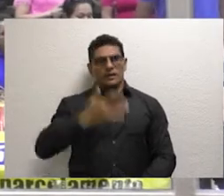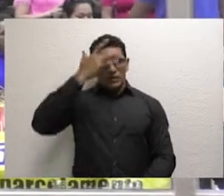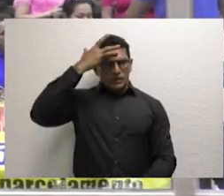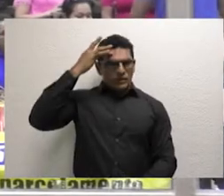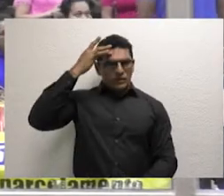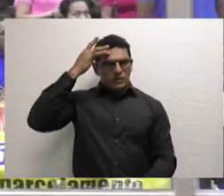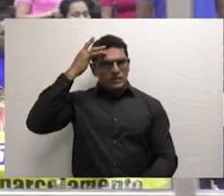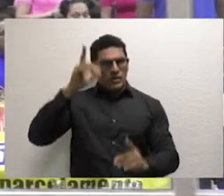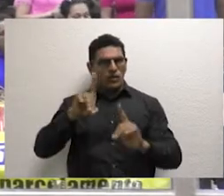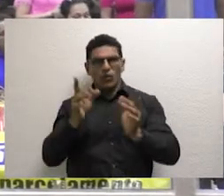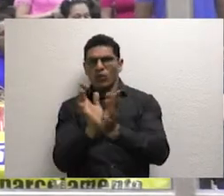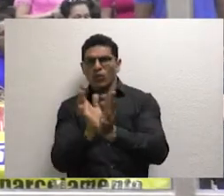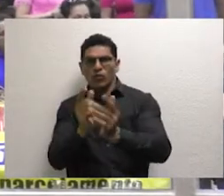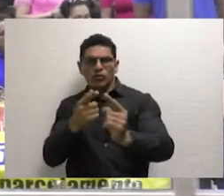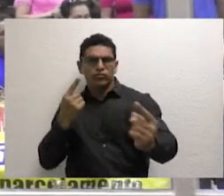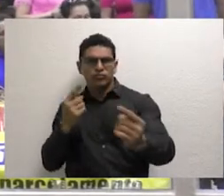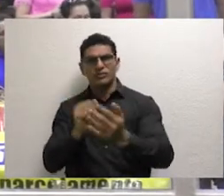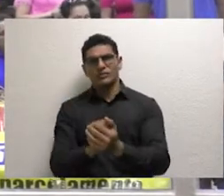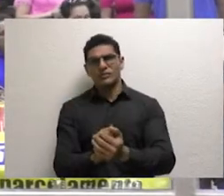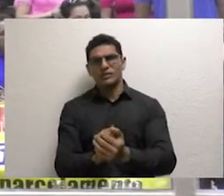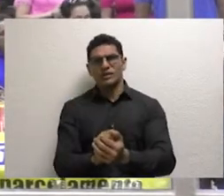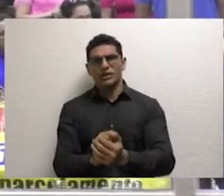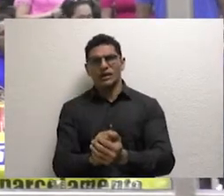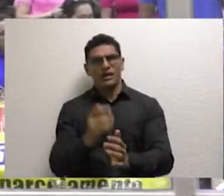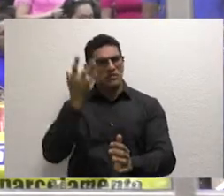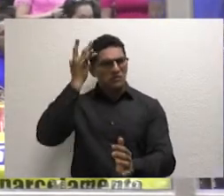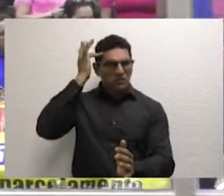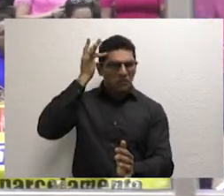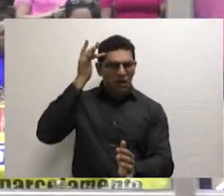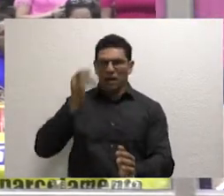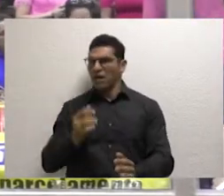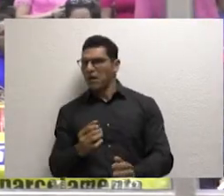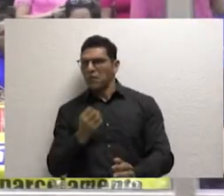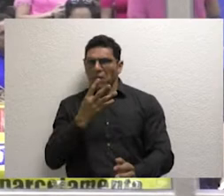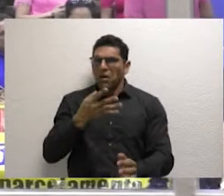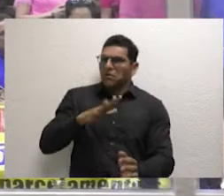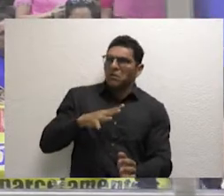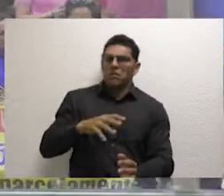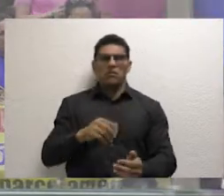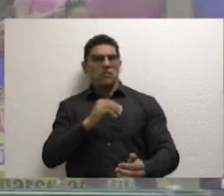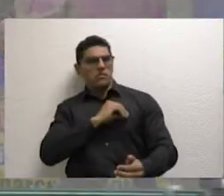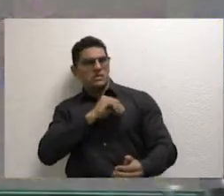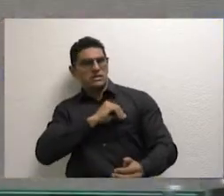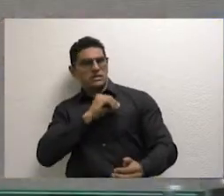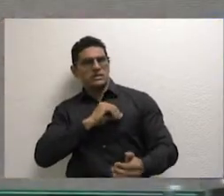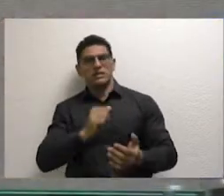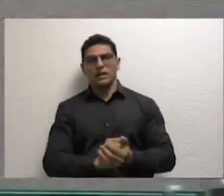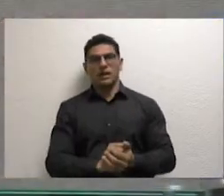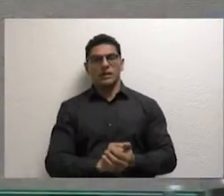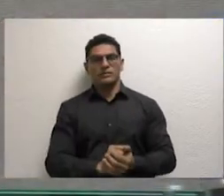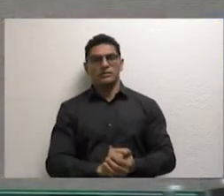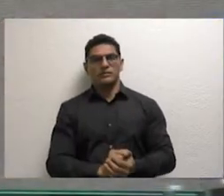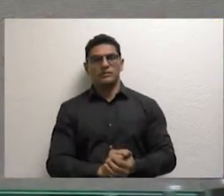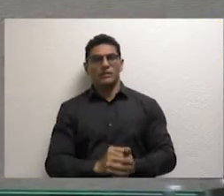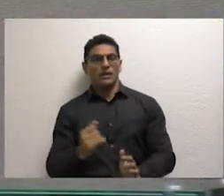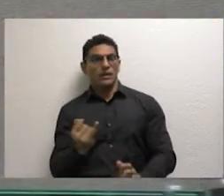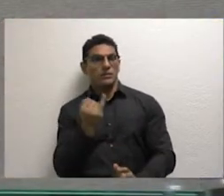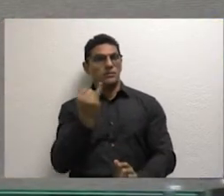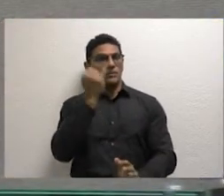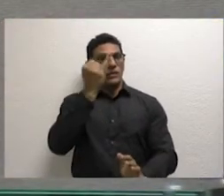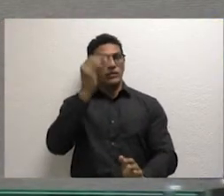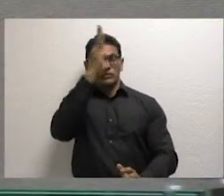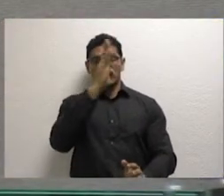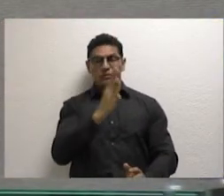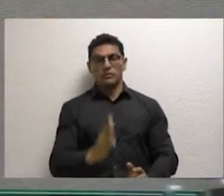segmentada por ser o esporte as pessoas não tem noção da importância esse Bolsa Atleta é o que pode garantir uma participação do